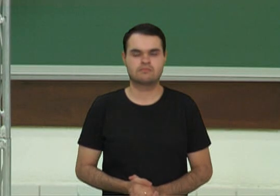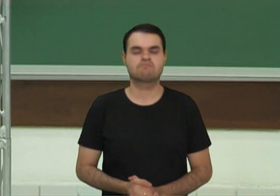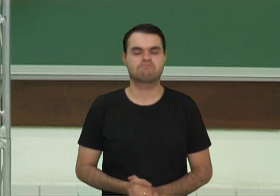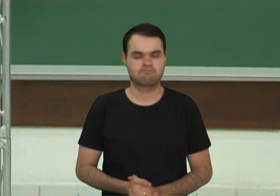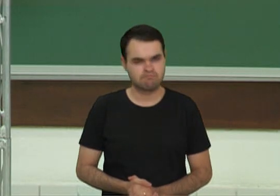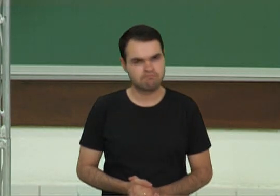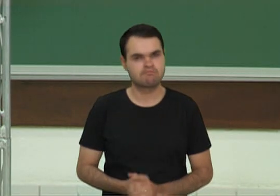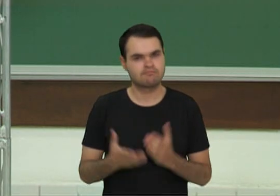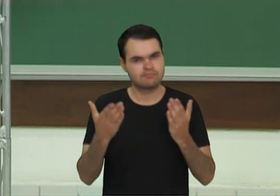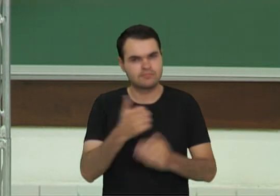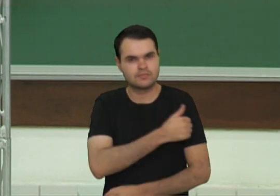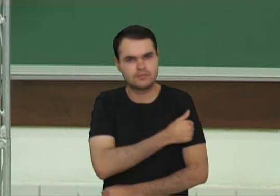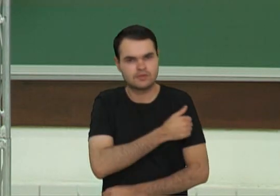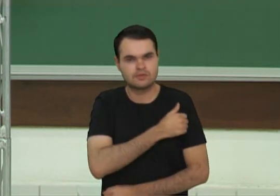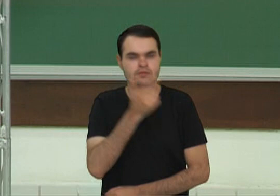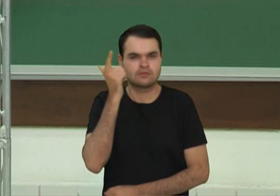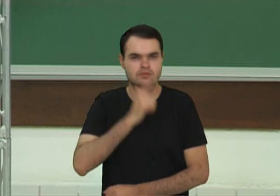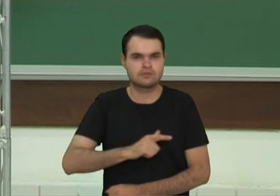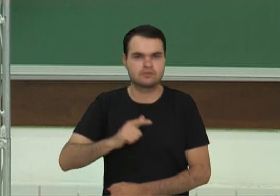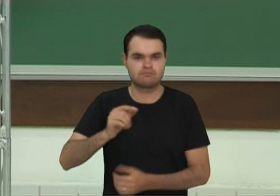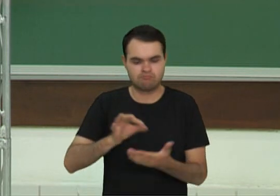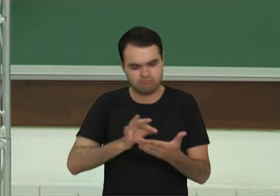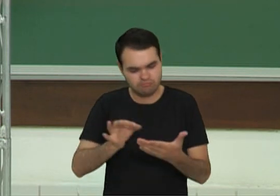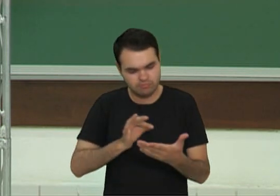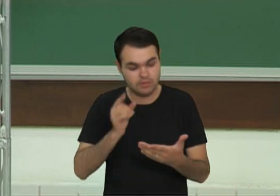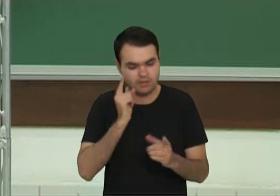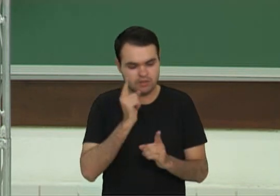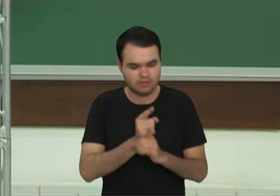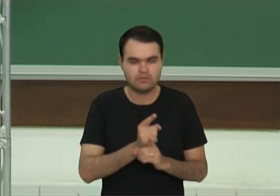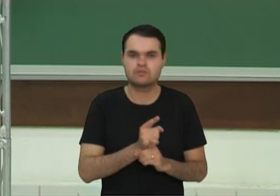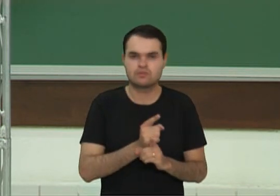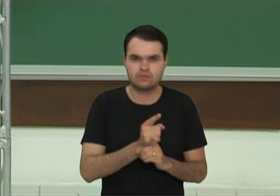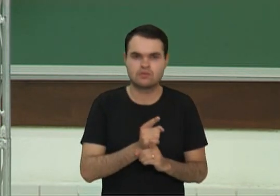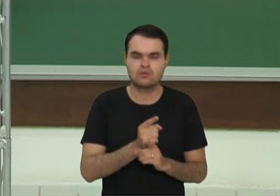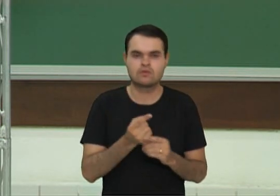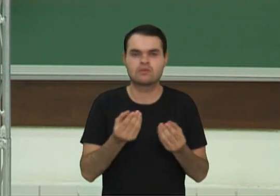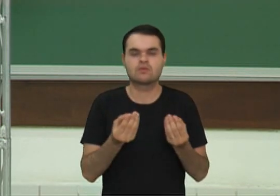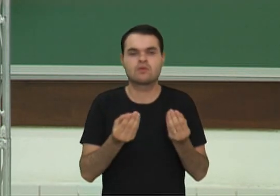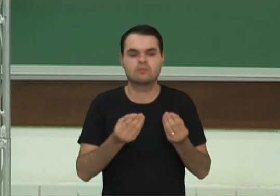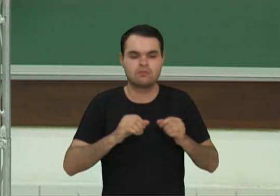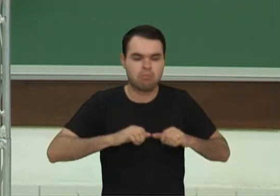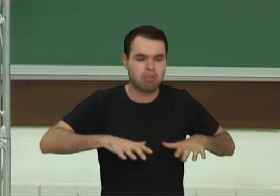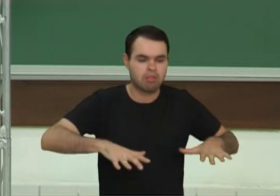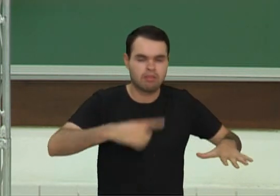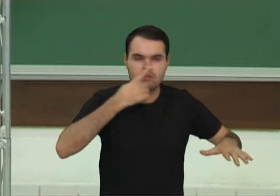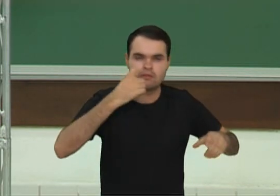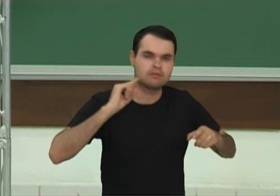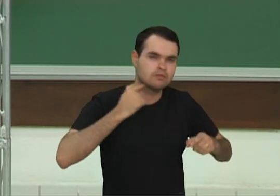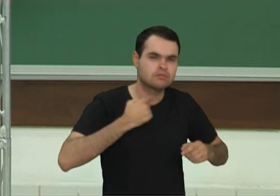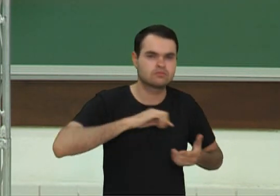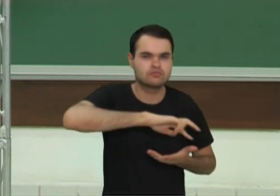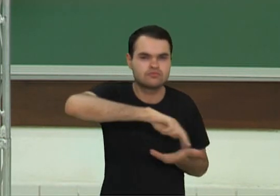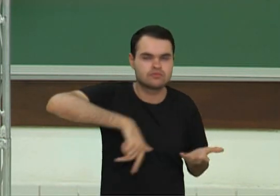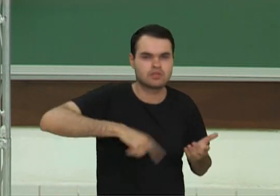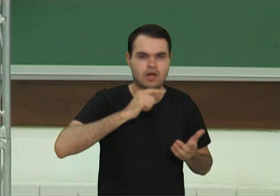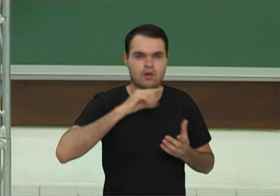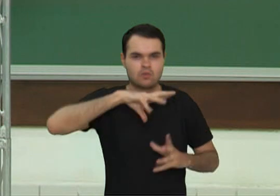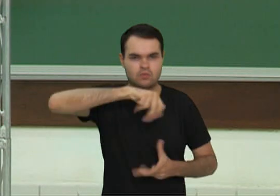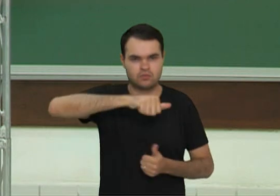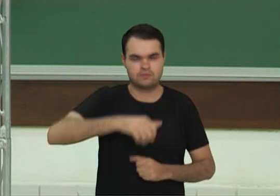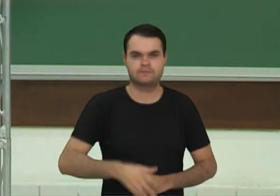Muito bem, estudante. Eu sei que você encontrou aí nas suas anotações as formas de contaminação e poluição das águas do nosso